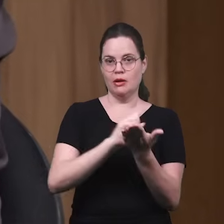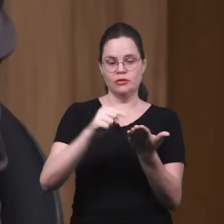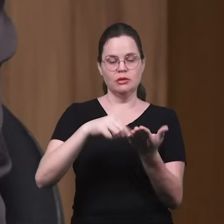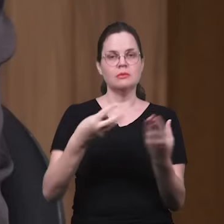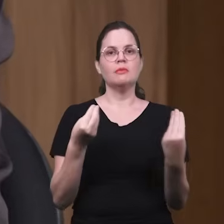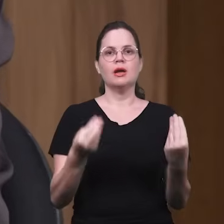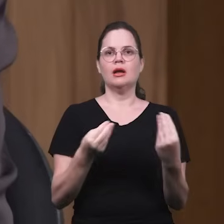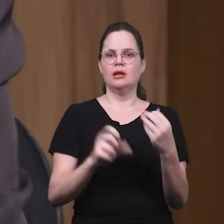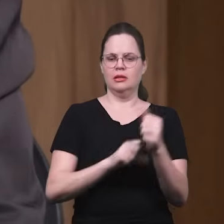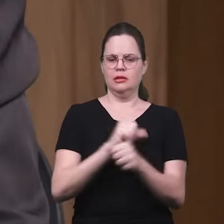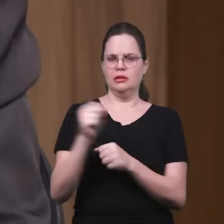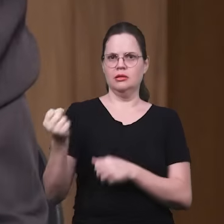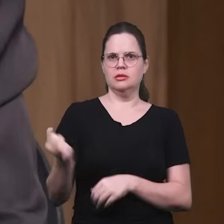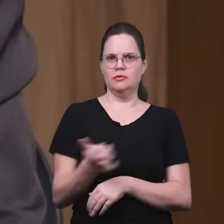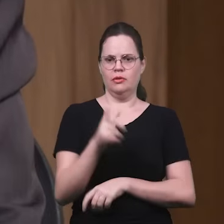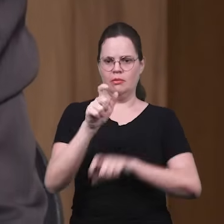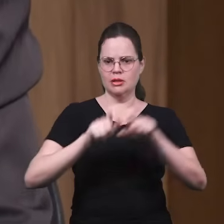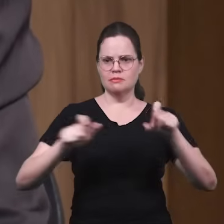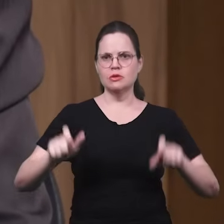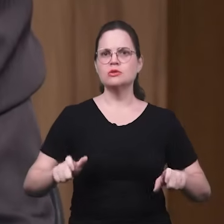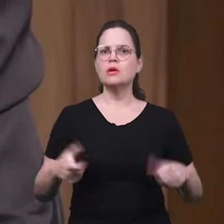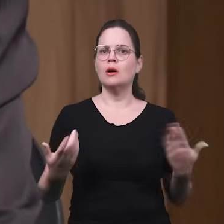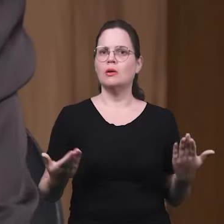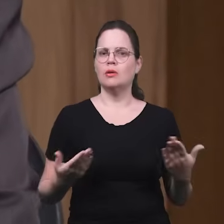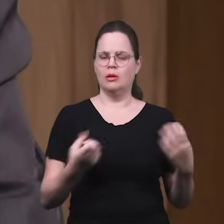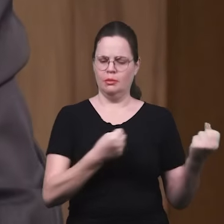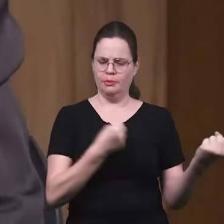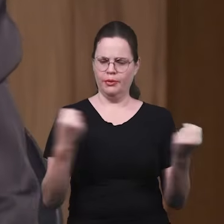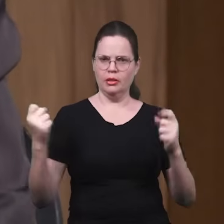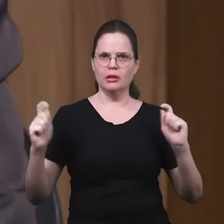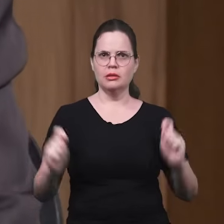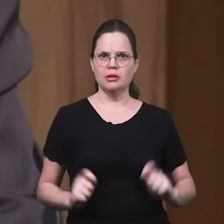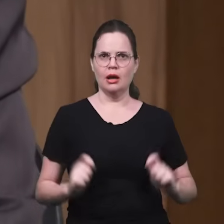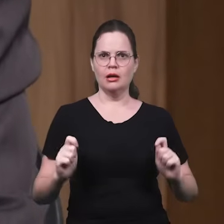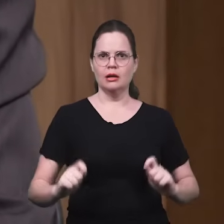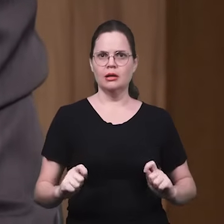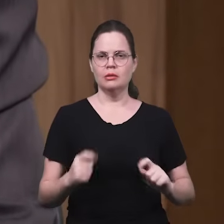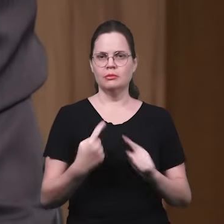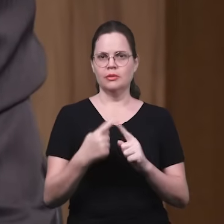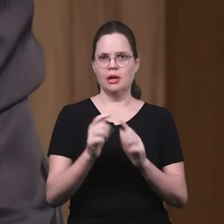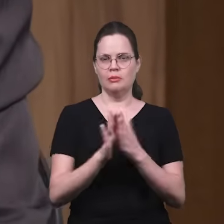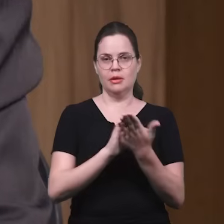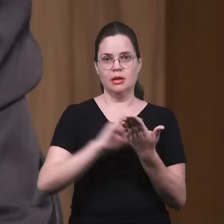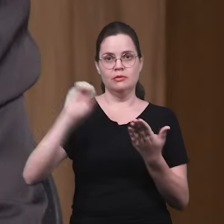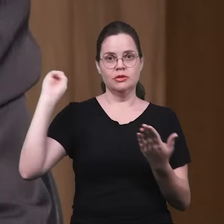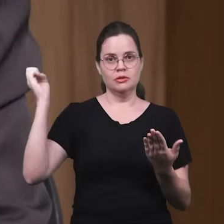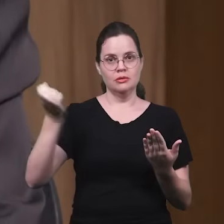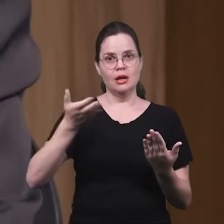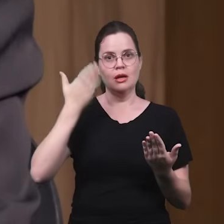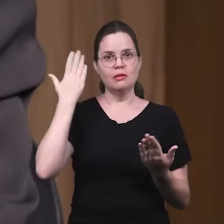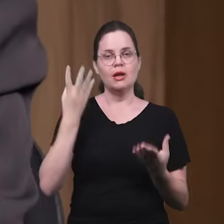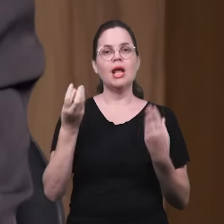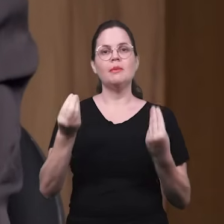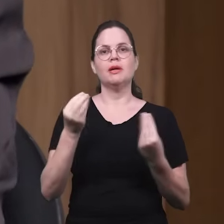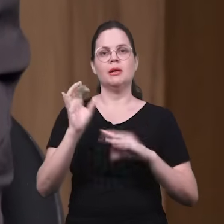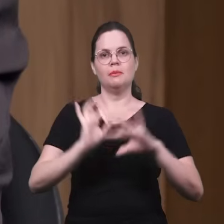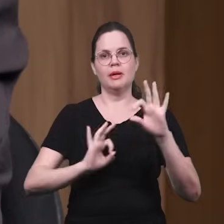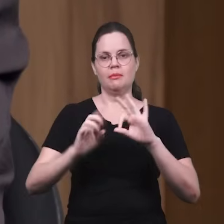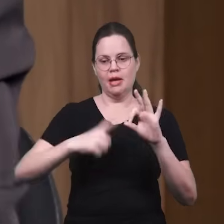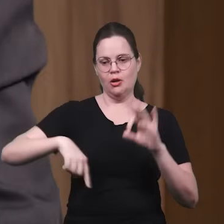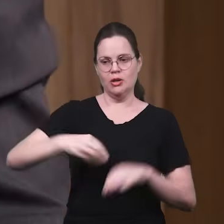do homem. A palavra poderosa para mudar. A palavra revelada é o preparo para a entrada no